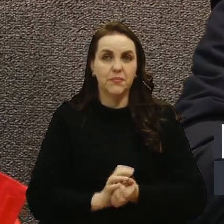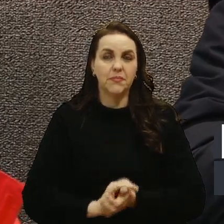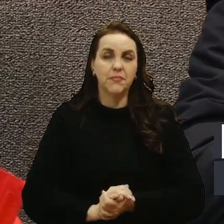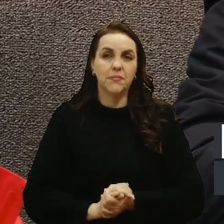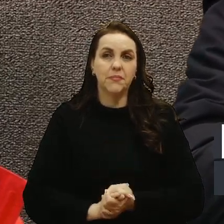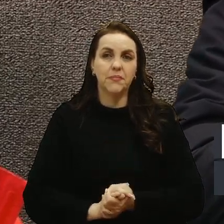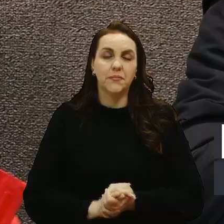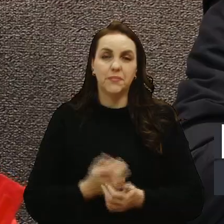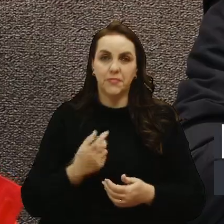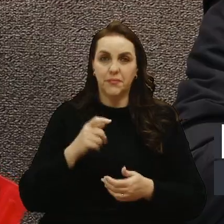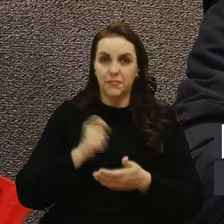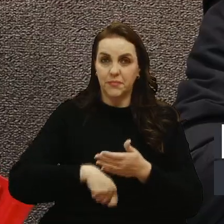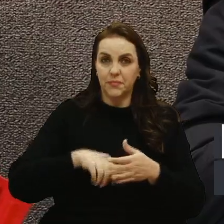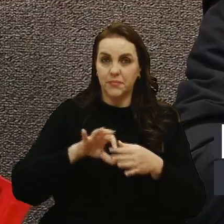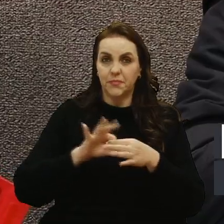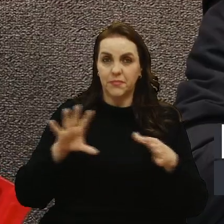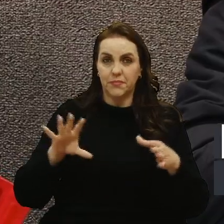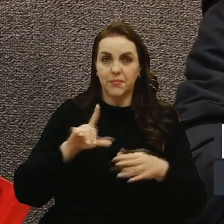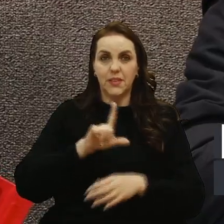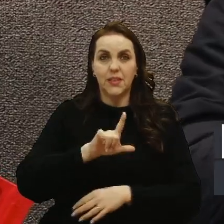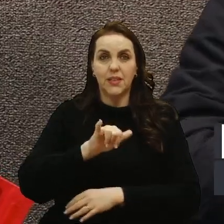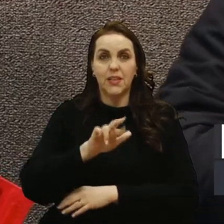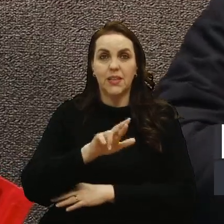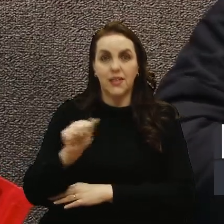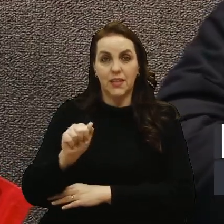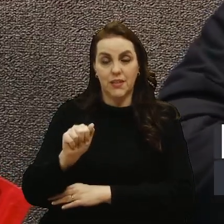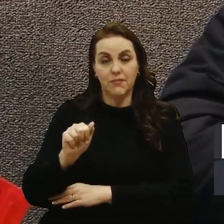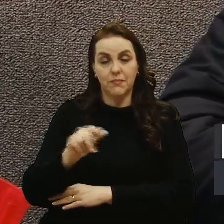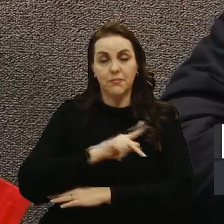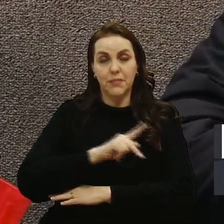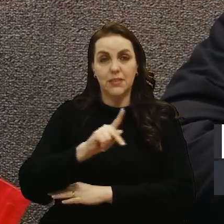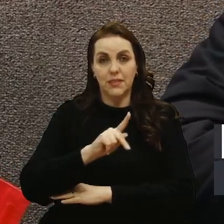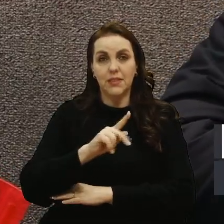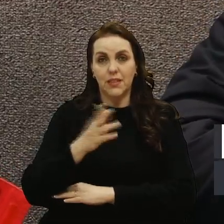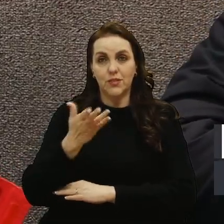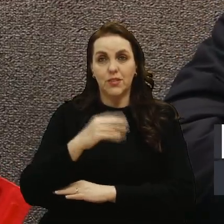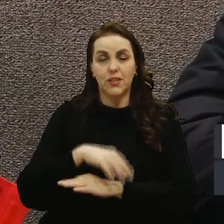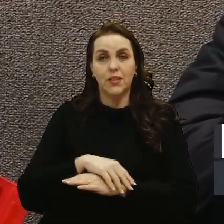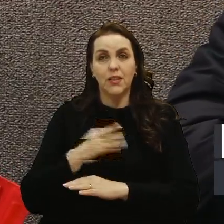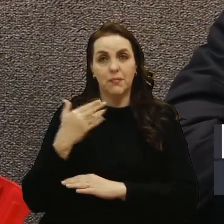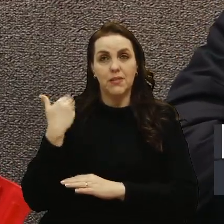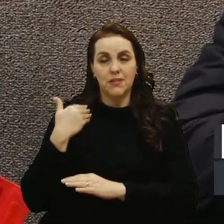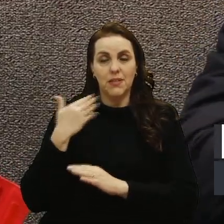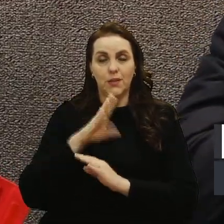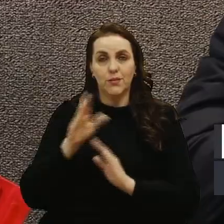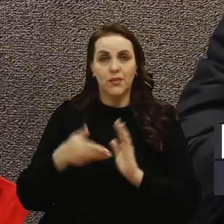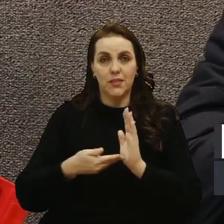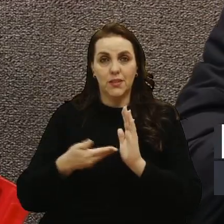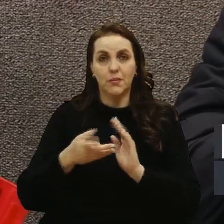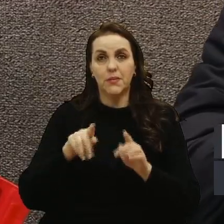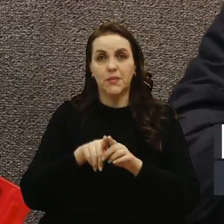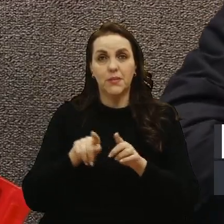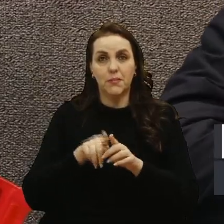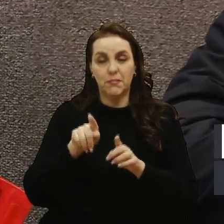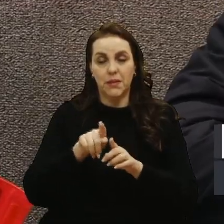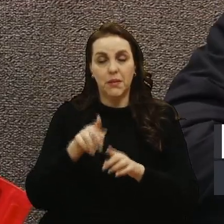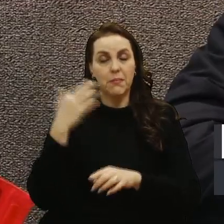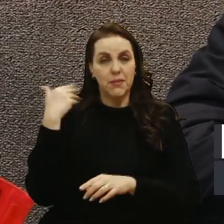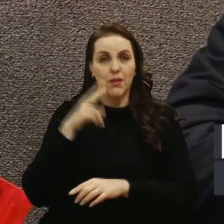uma autorização do Lira, que era o presidente da Câmara, e também do Estado, que na época era o Vilmar Zanquinho, o presidente da